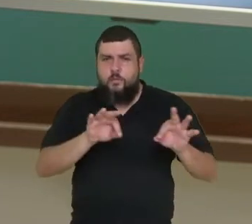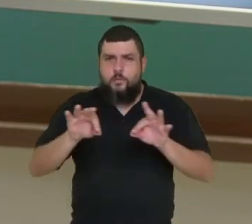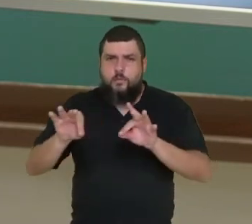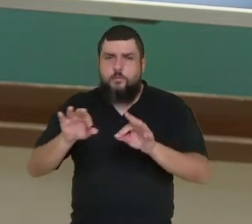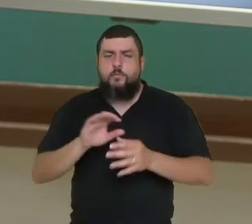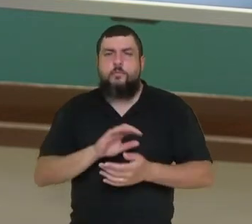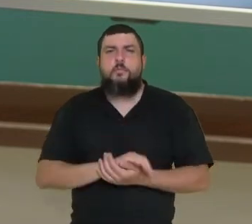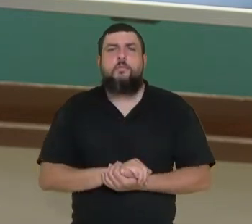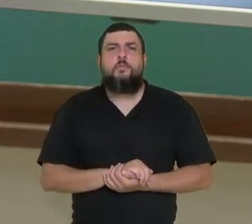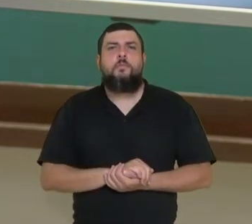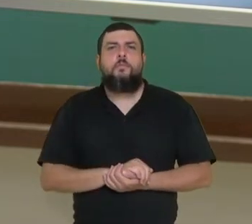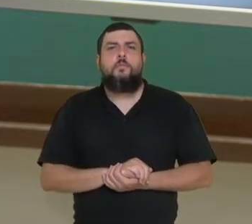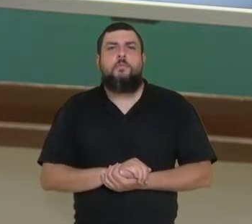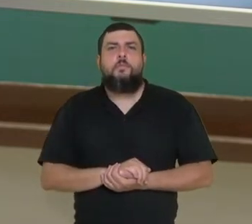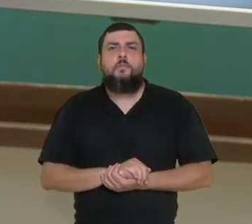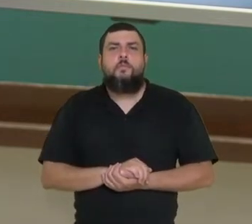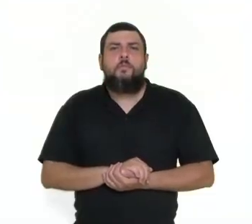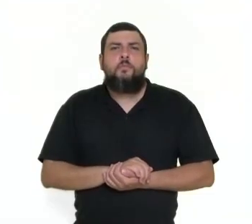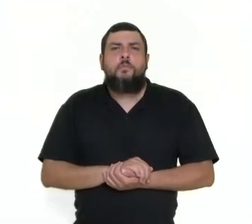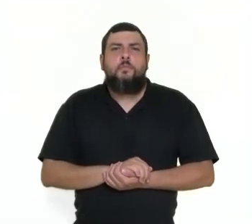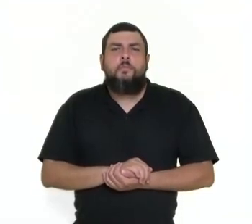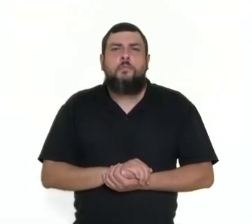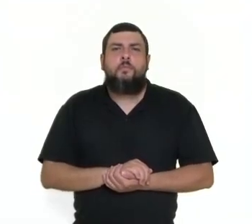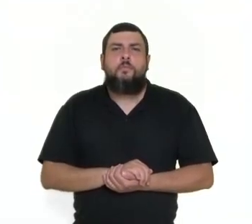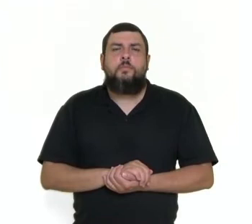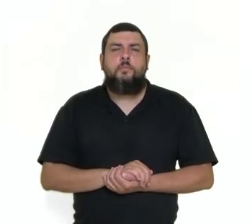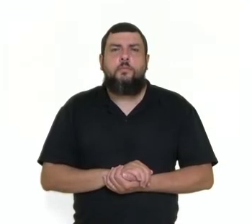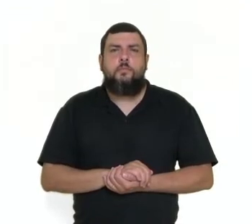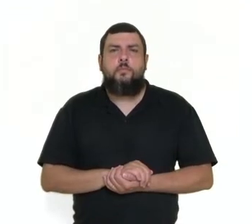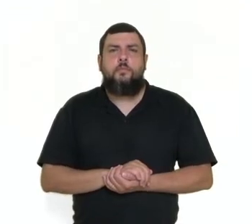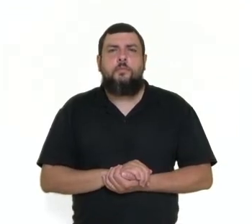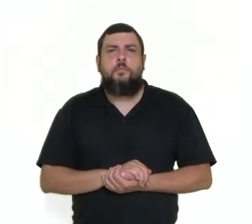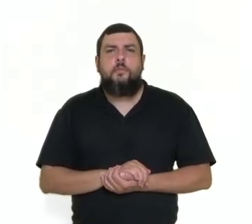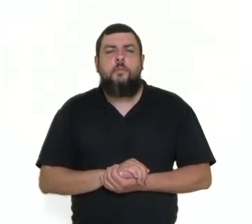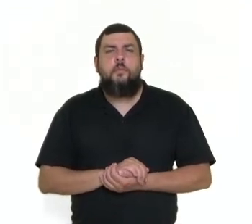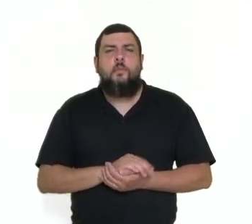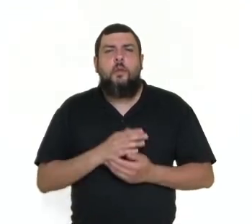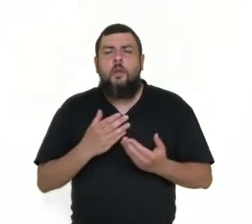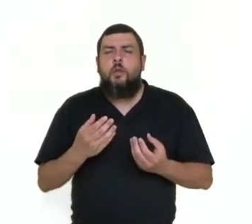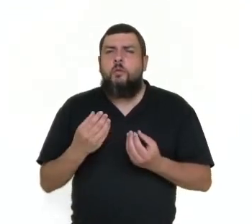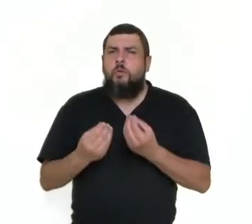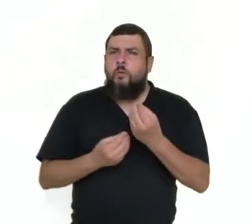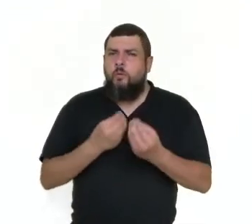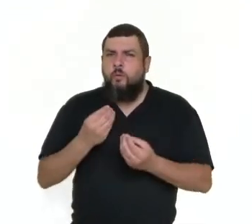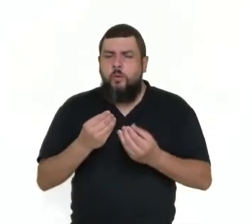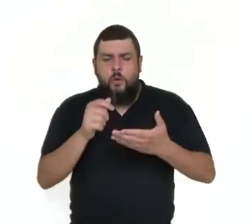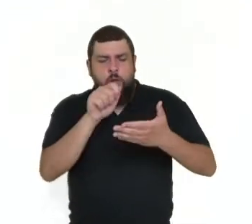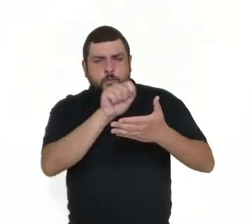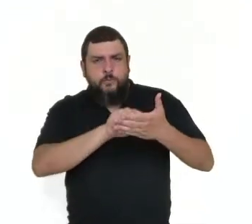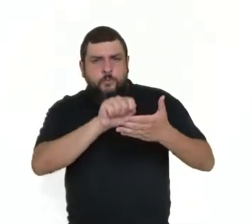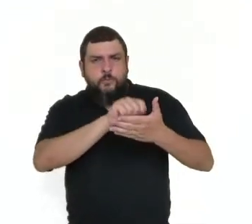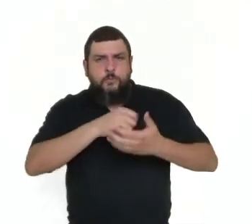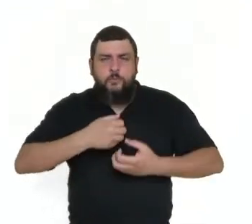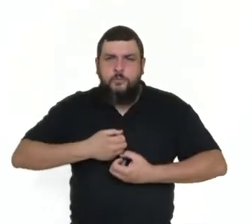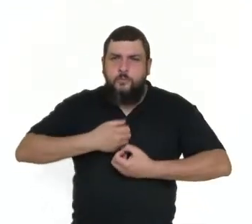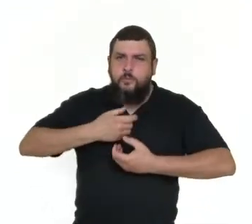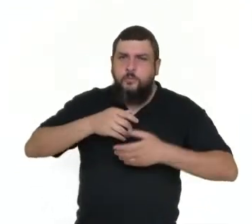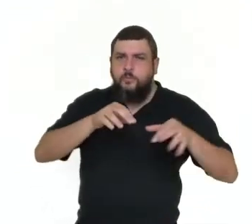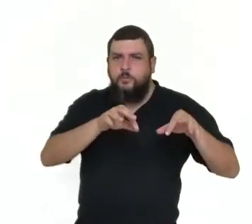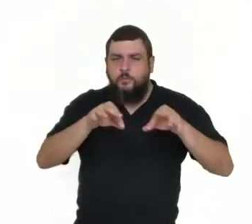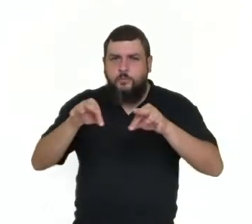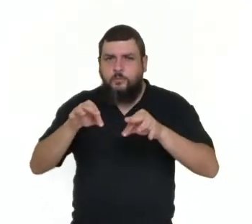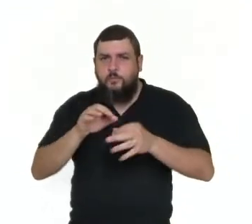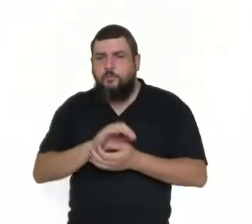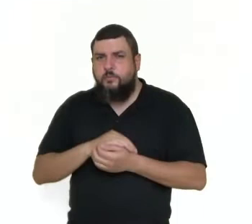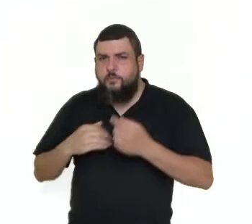certo? Continuando aqui, vamos analisar quais são os recursos, então, utilizados nos poemas de cordel. Vejam, com relação ao